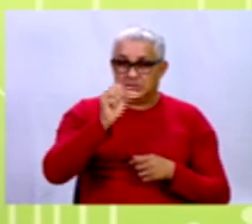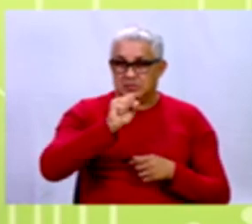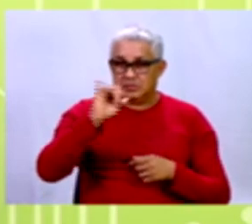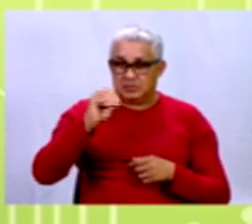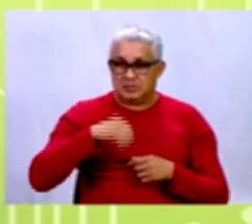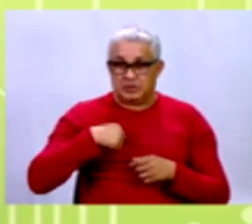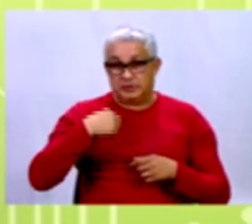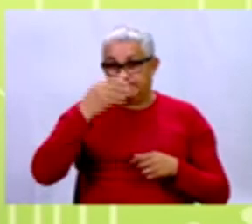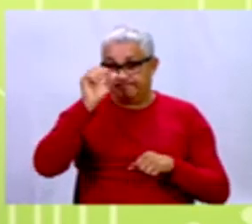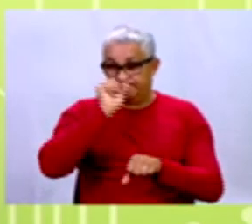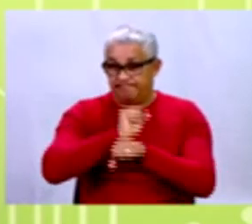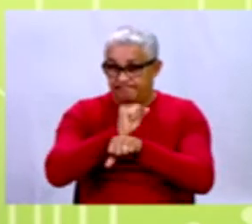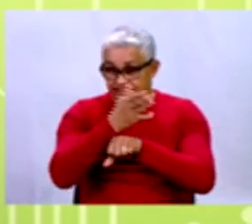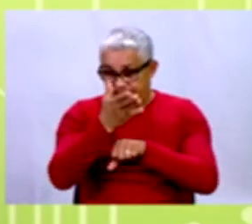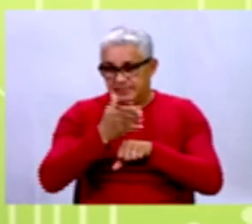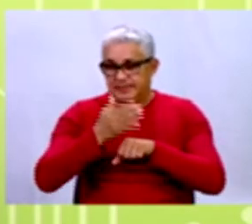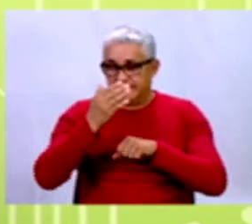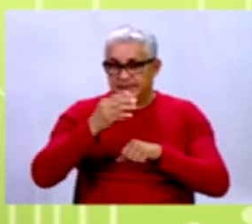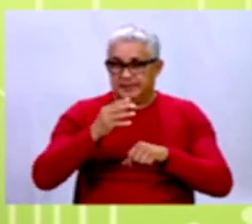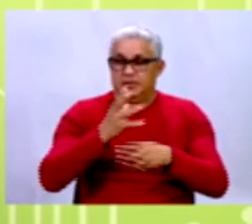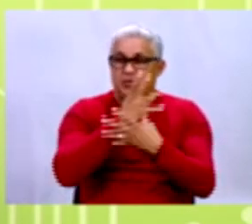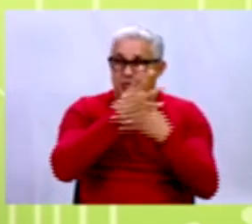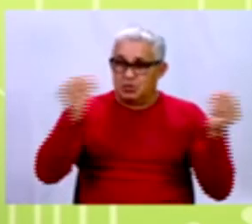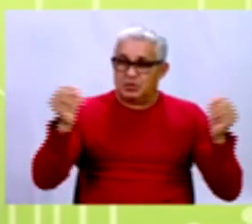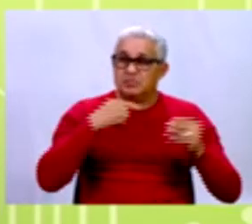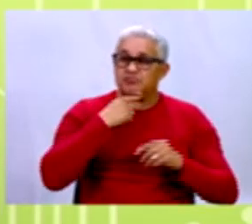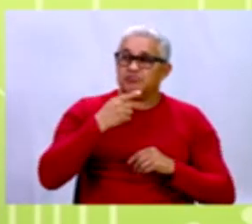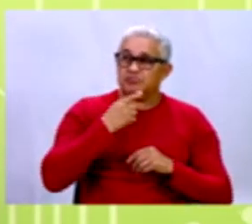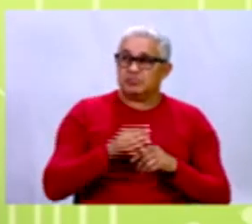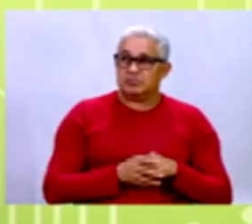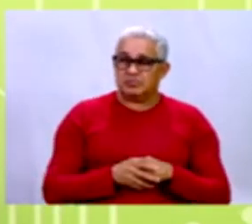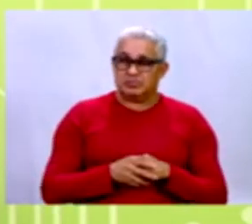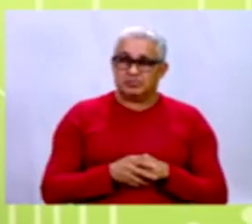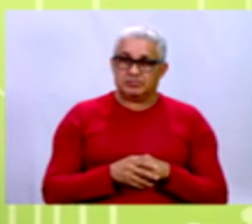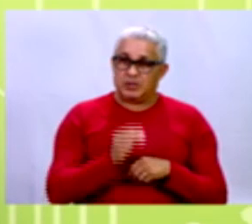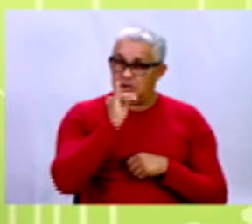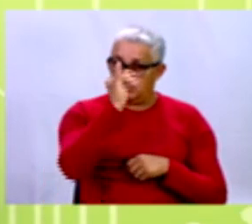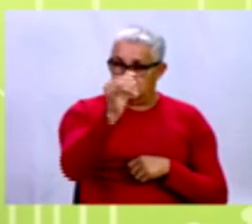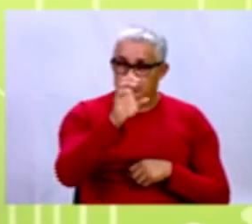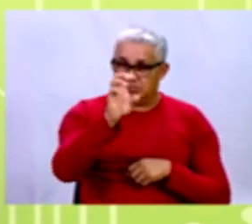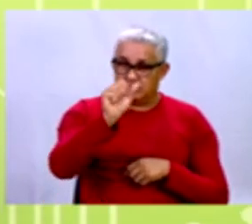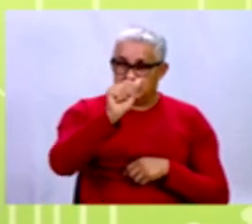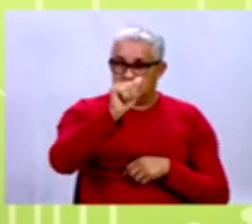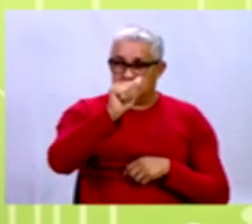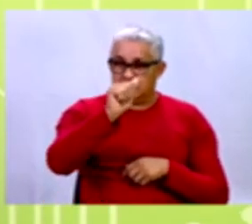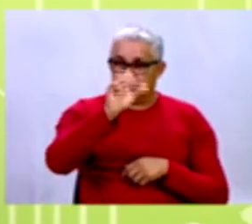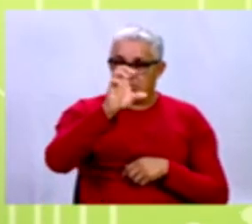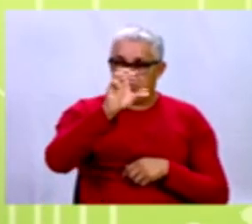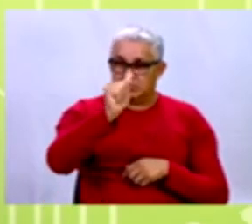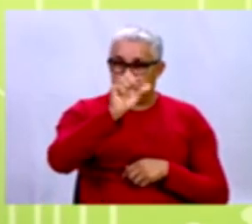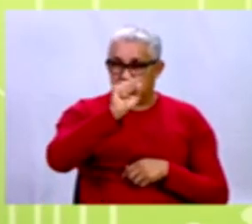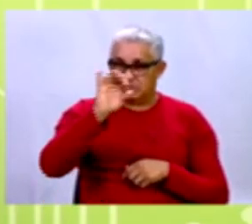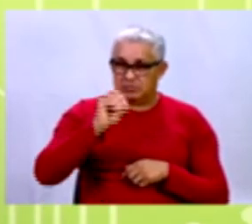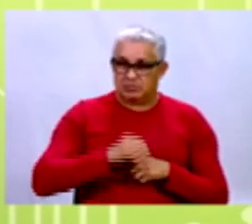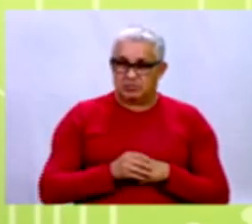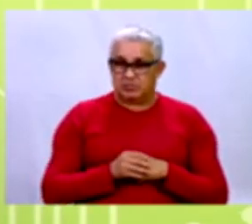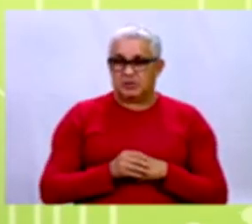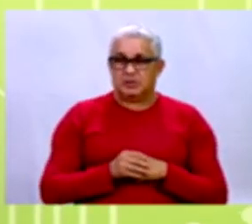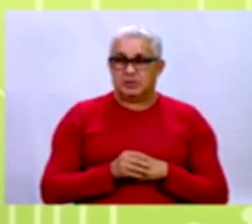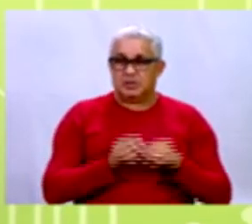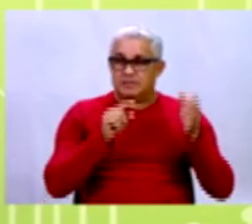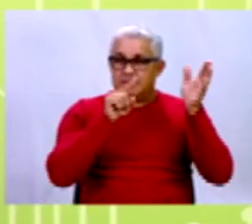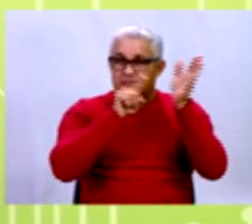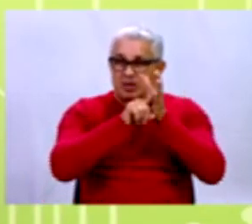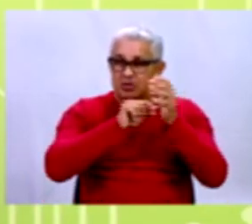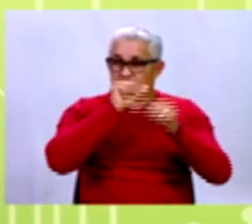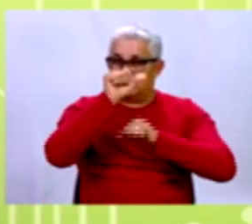dele aqui em relação a essa questão. Cássio, a questão ela só mudou na quantidade de